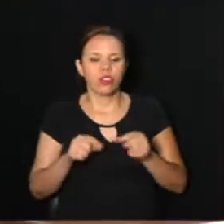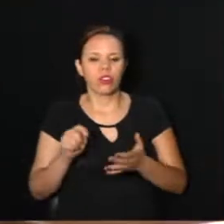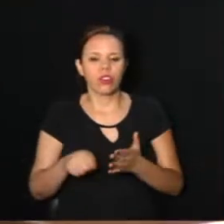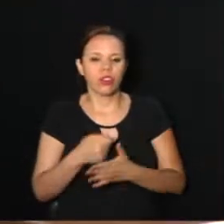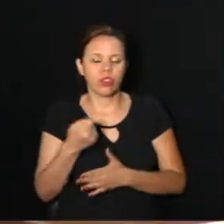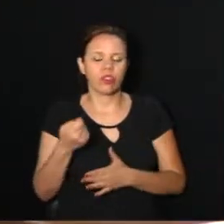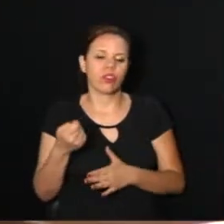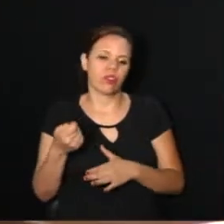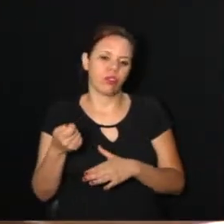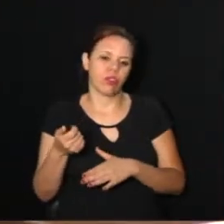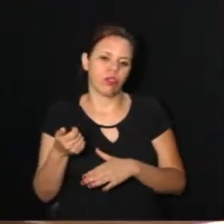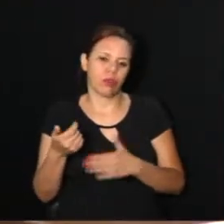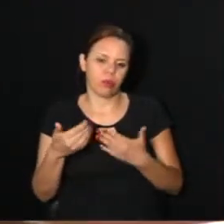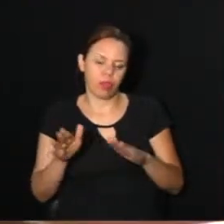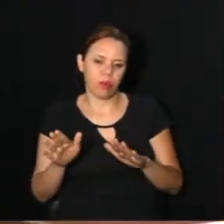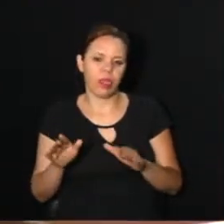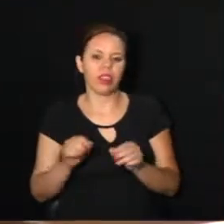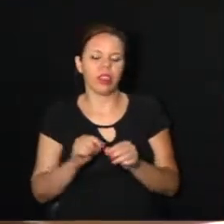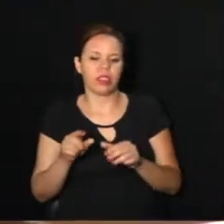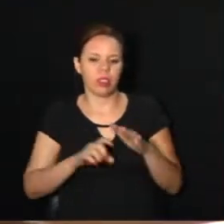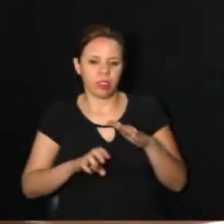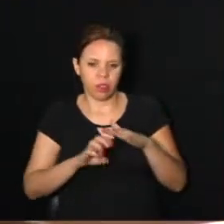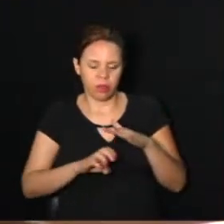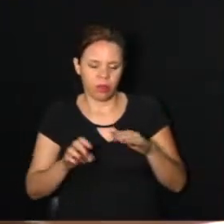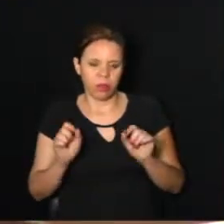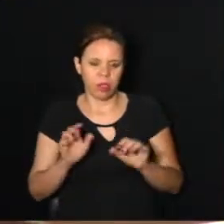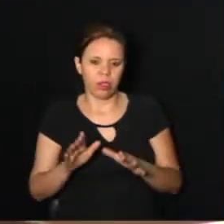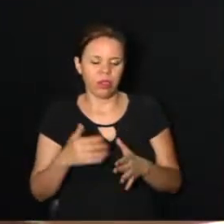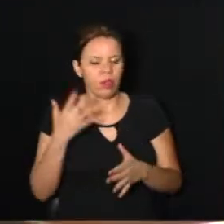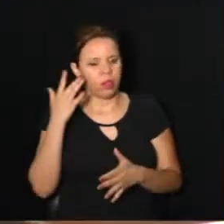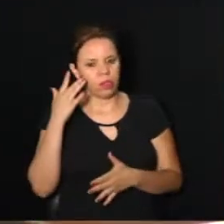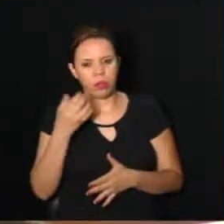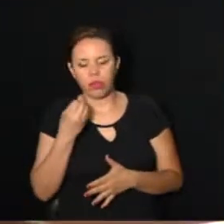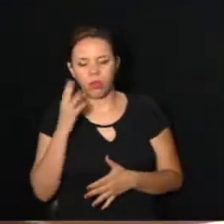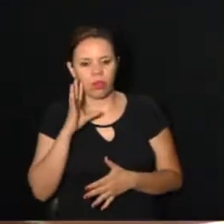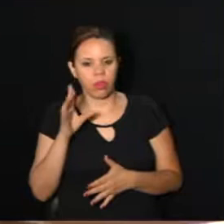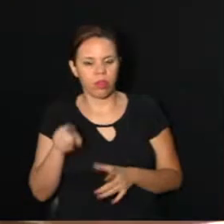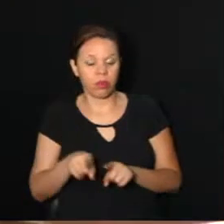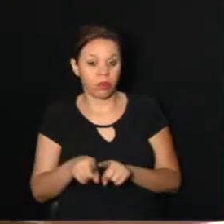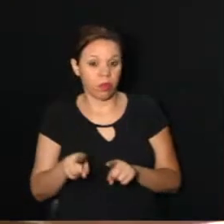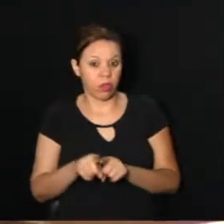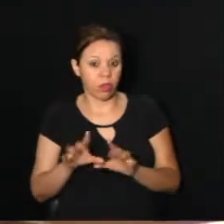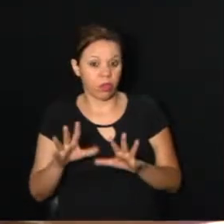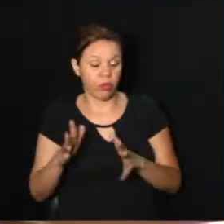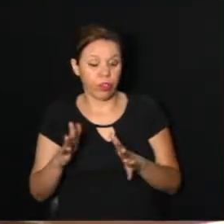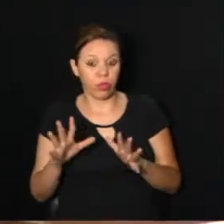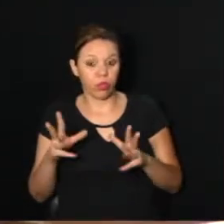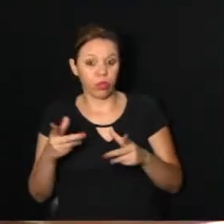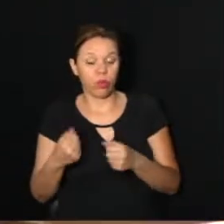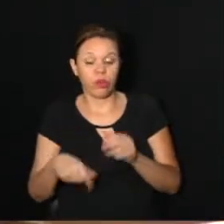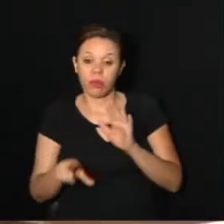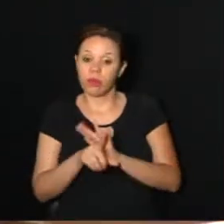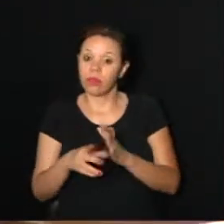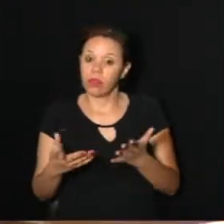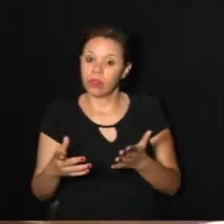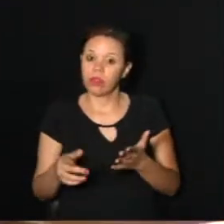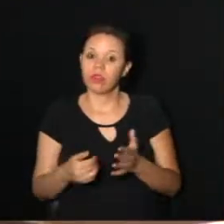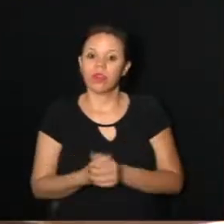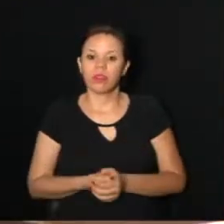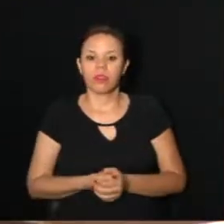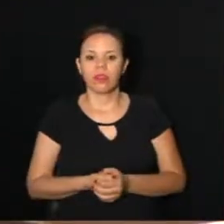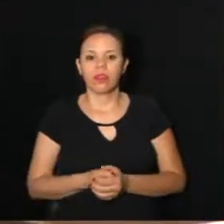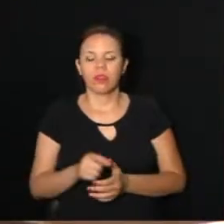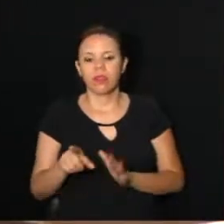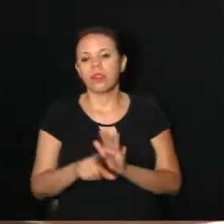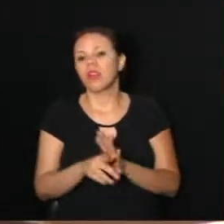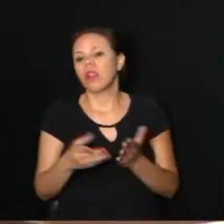boa, muito simbólico, e talvez então tenha que ser novamente por lei, para revogar essa